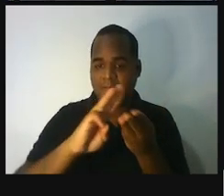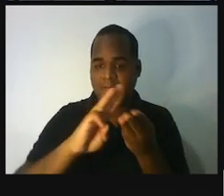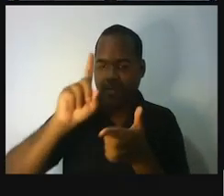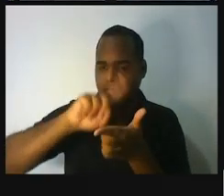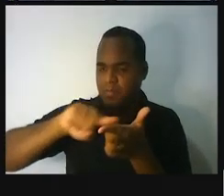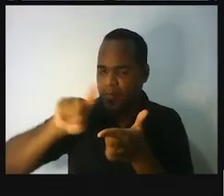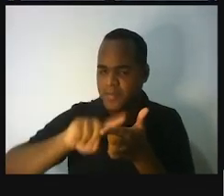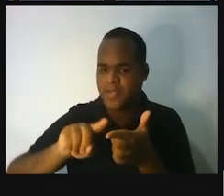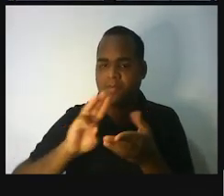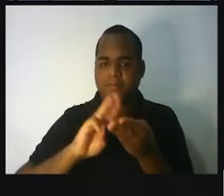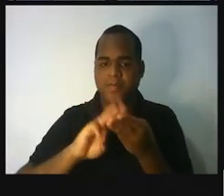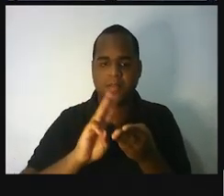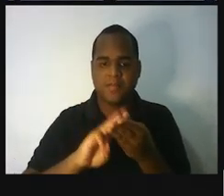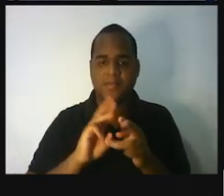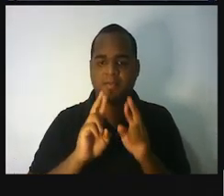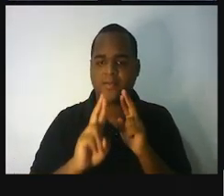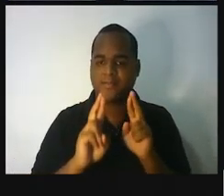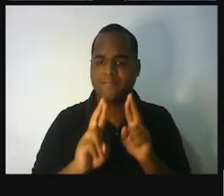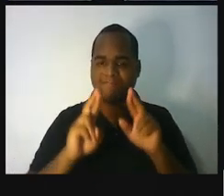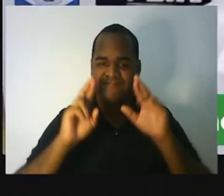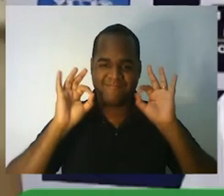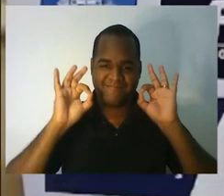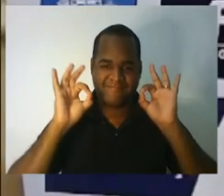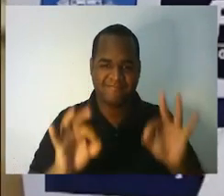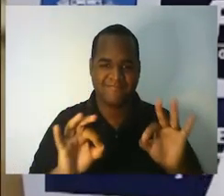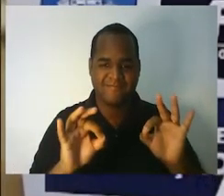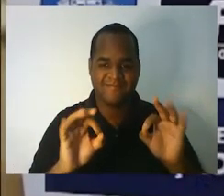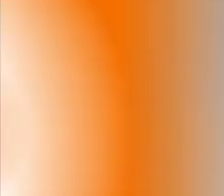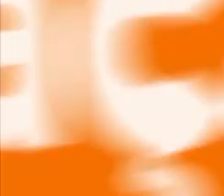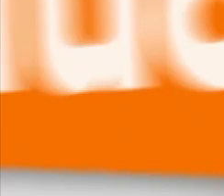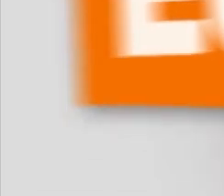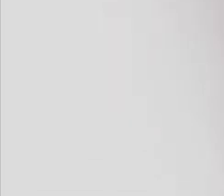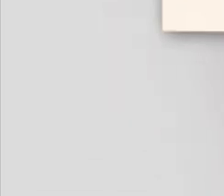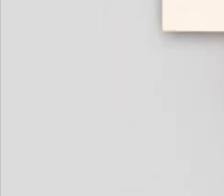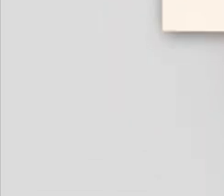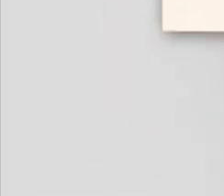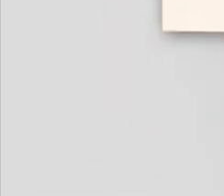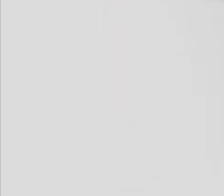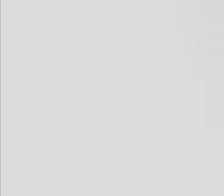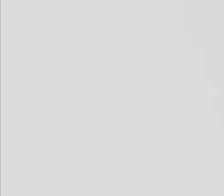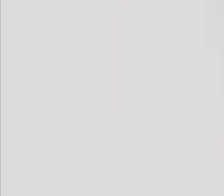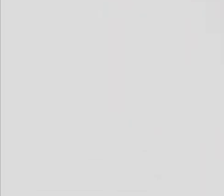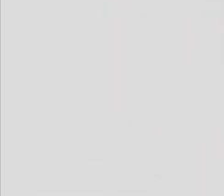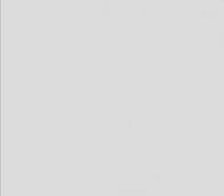matemática não é problema, matemática é solução.